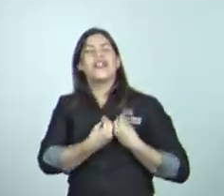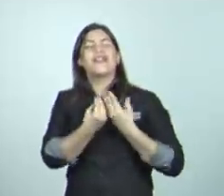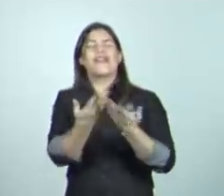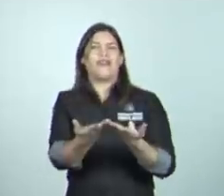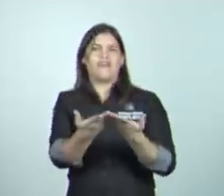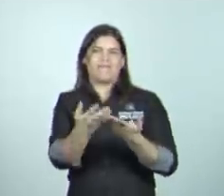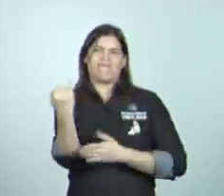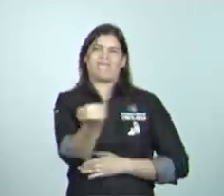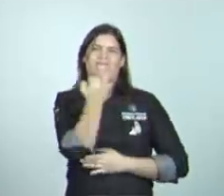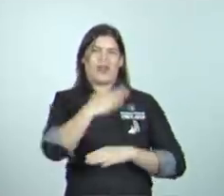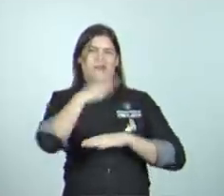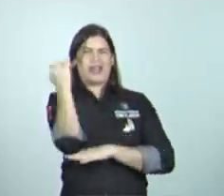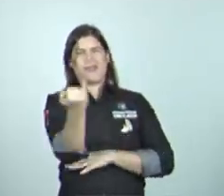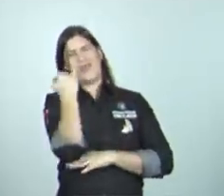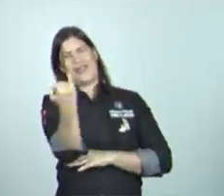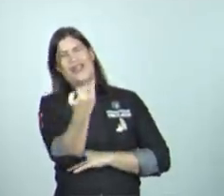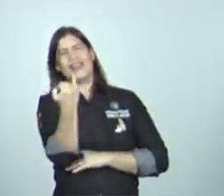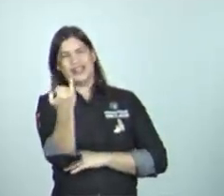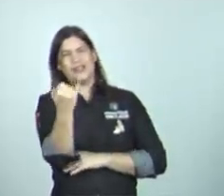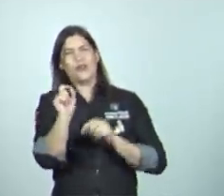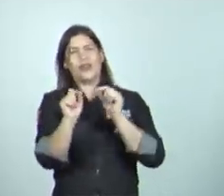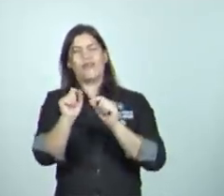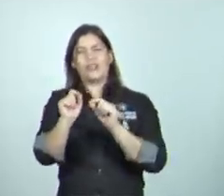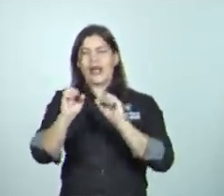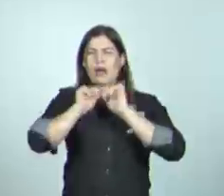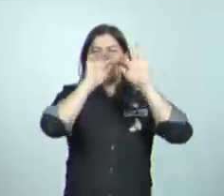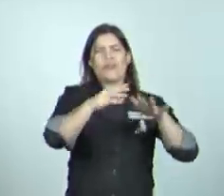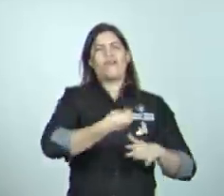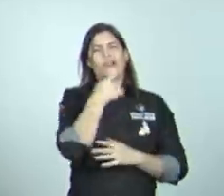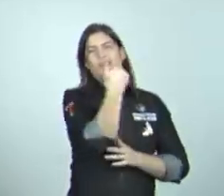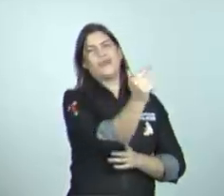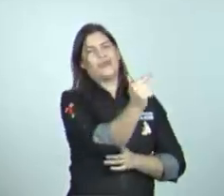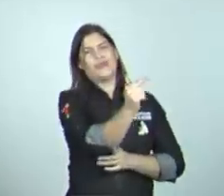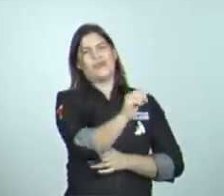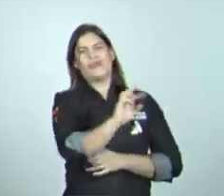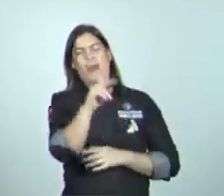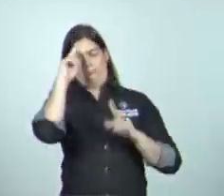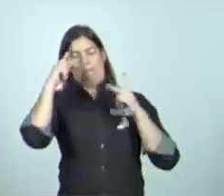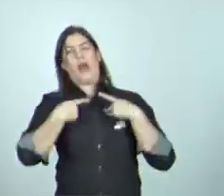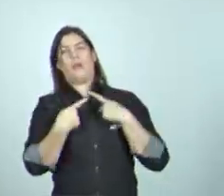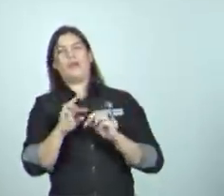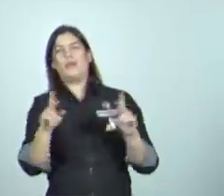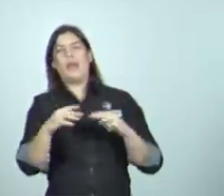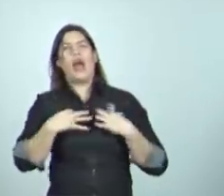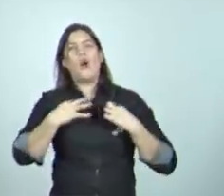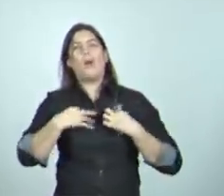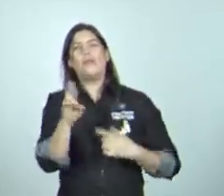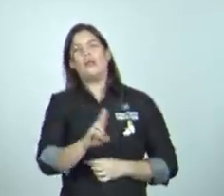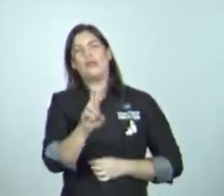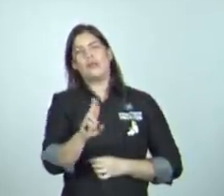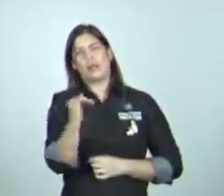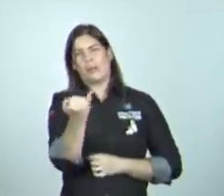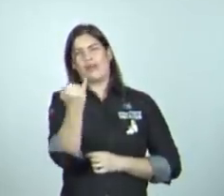contar é o que você gerou na vida dos outros não que você fez para ser mesmo e não é a roupa que você usou